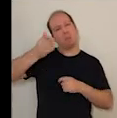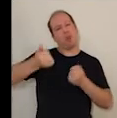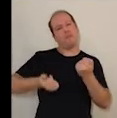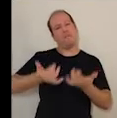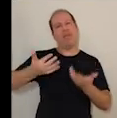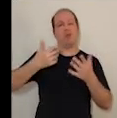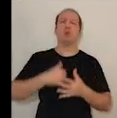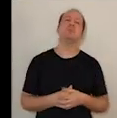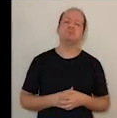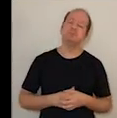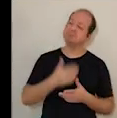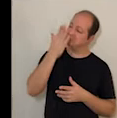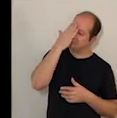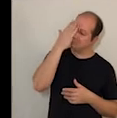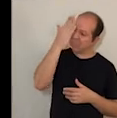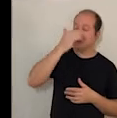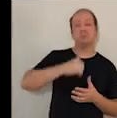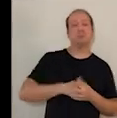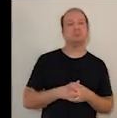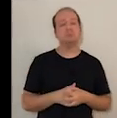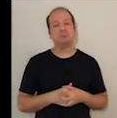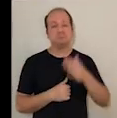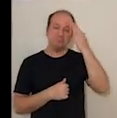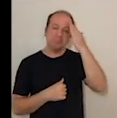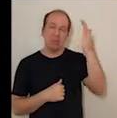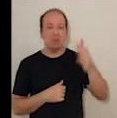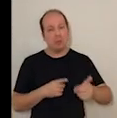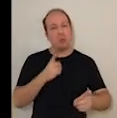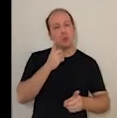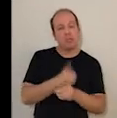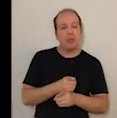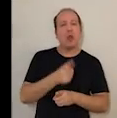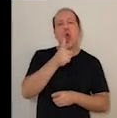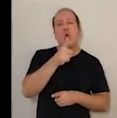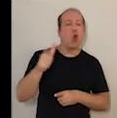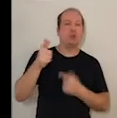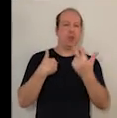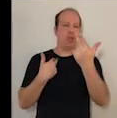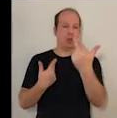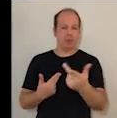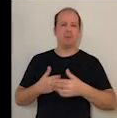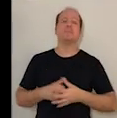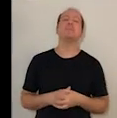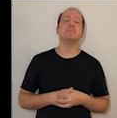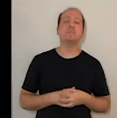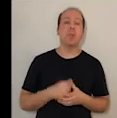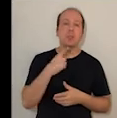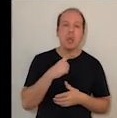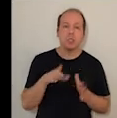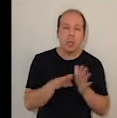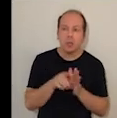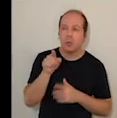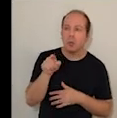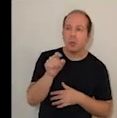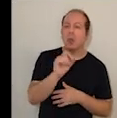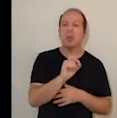para o inferno. Muitíssimo obrigado, senhor. Sem dúvida encontraria por lá outros de sua espécie. Está